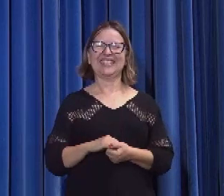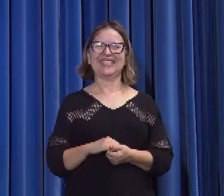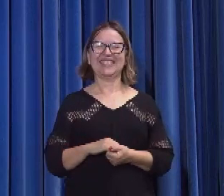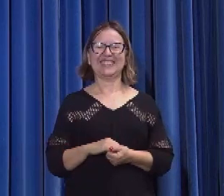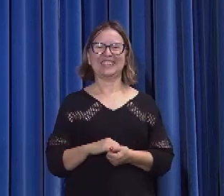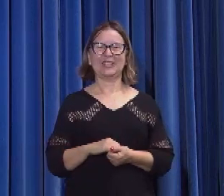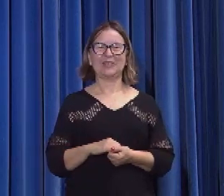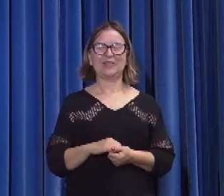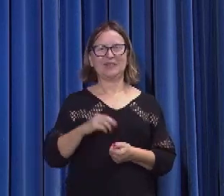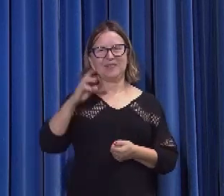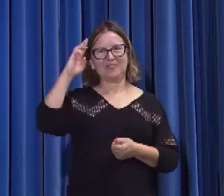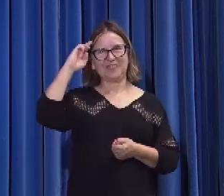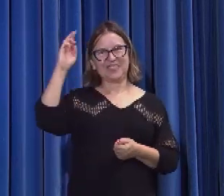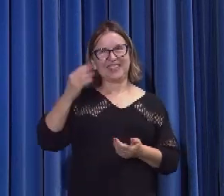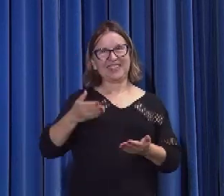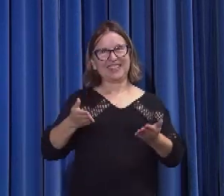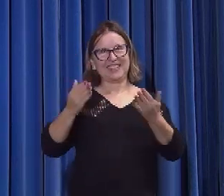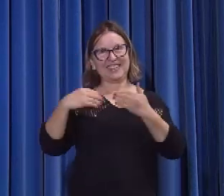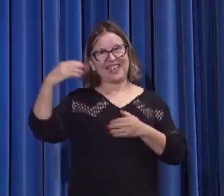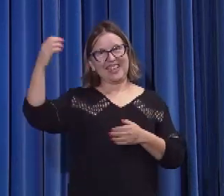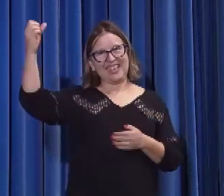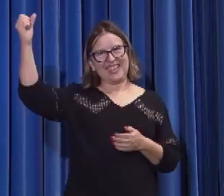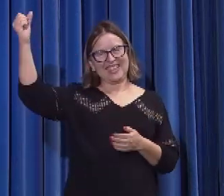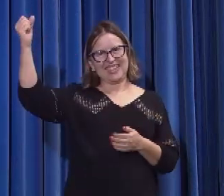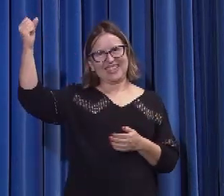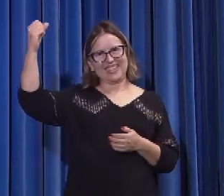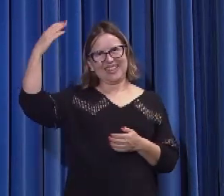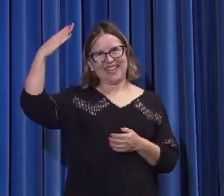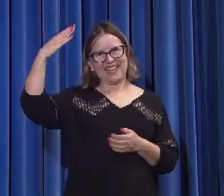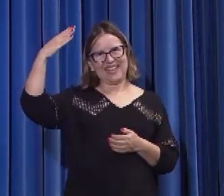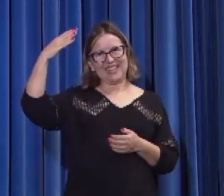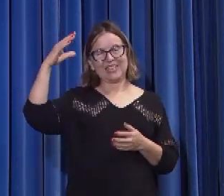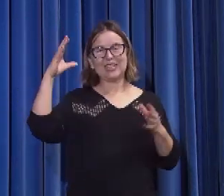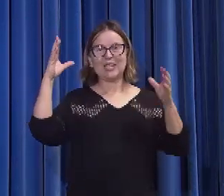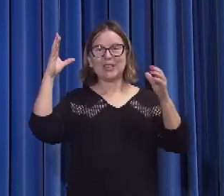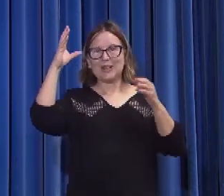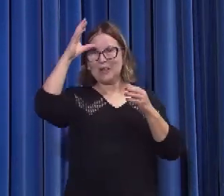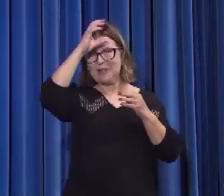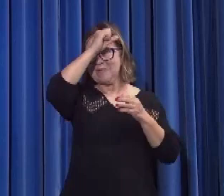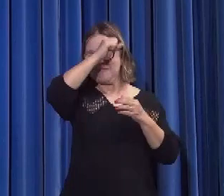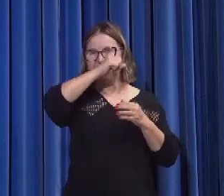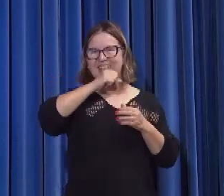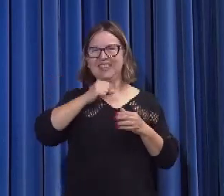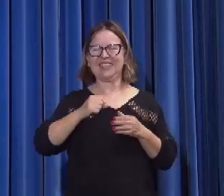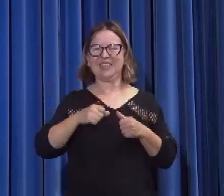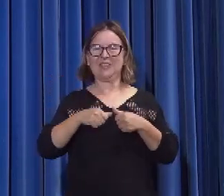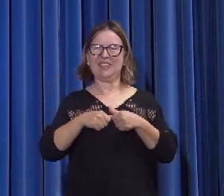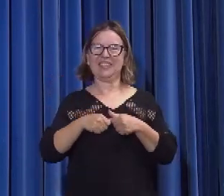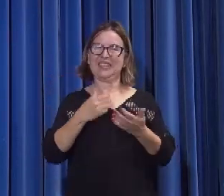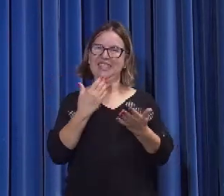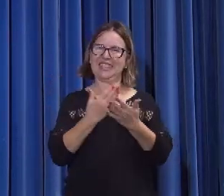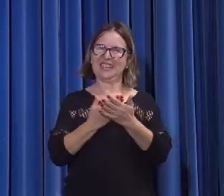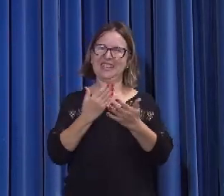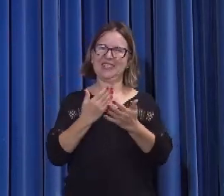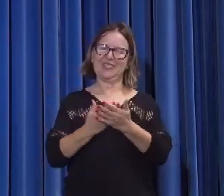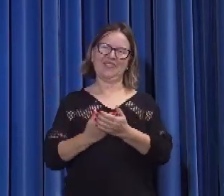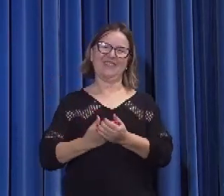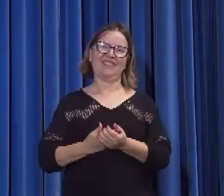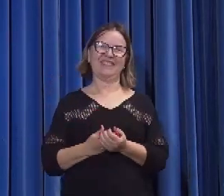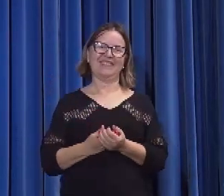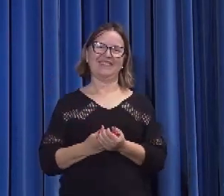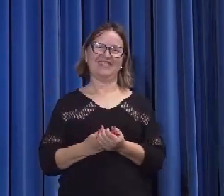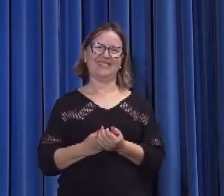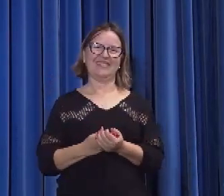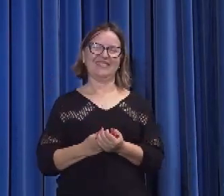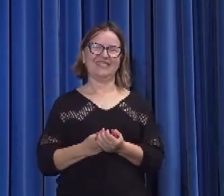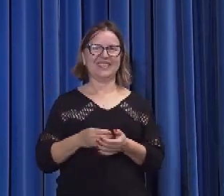Que o Senhor nos dê a graça de compreendermos isso aqui que